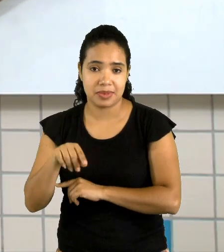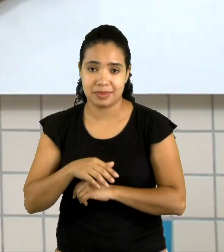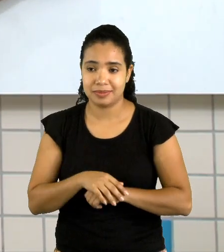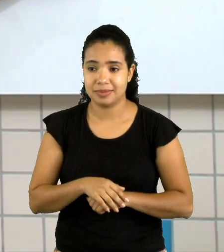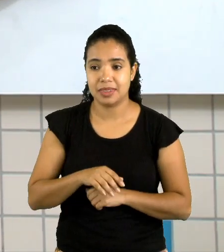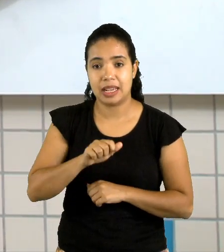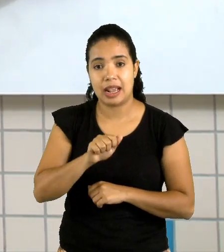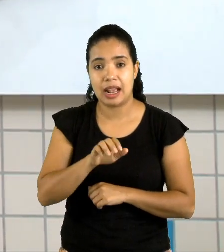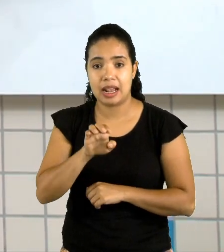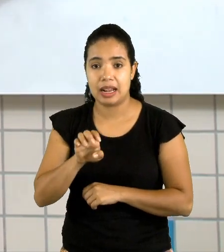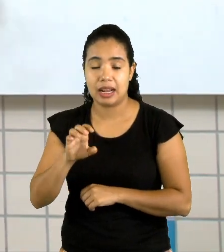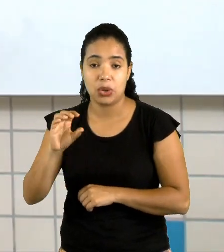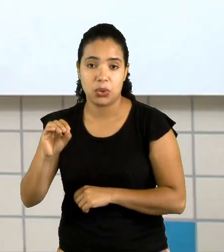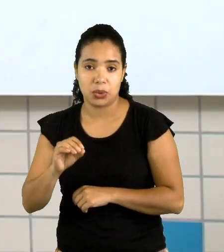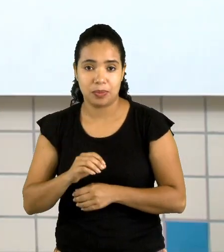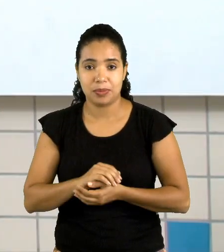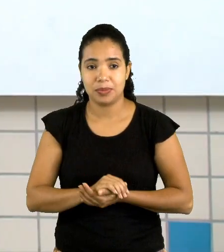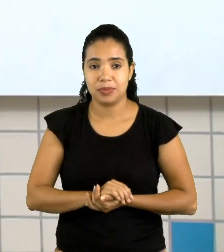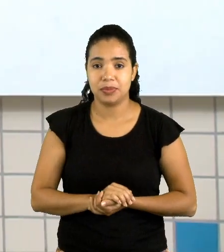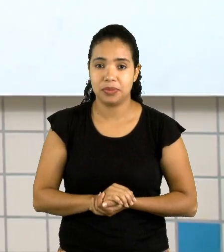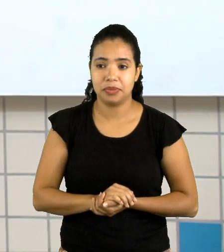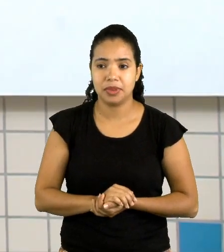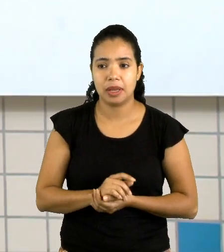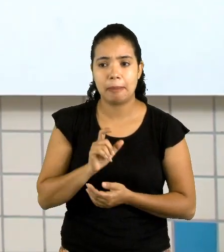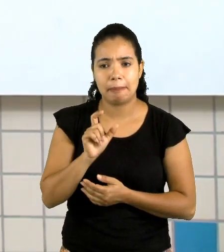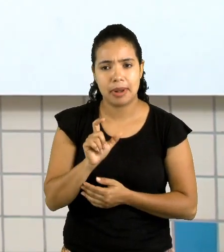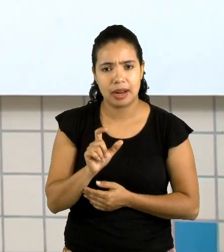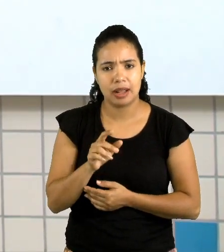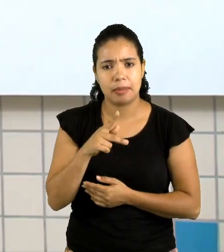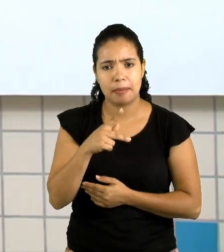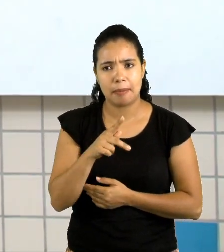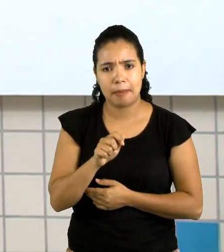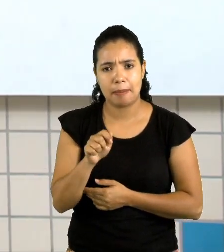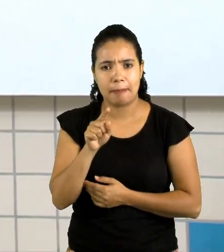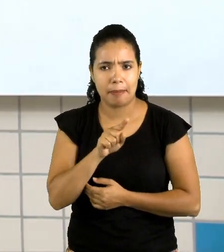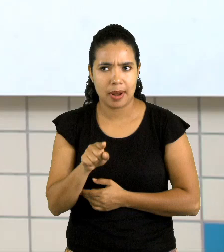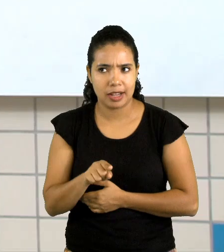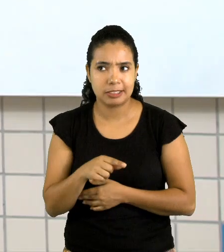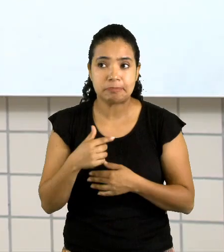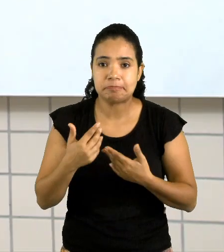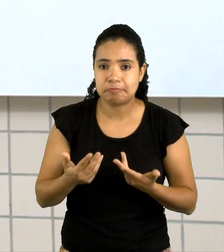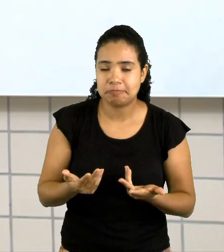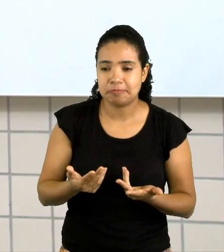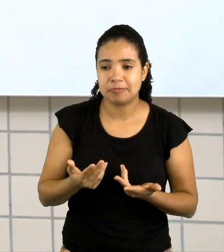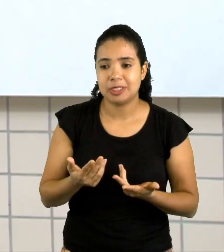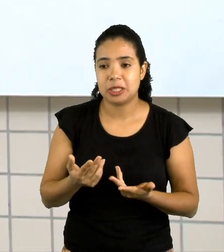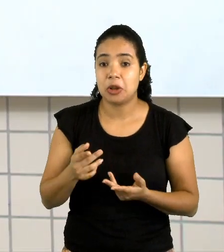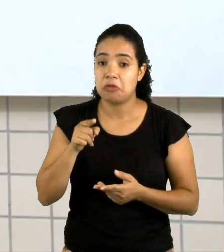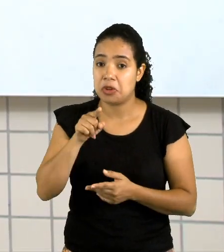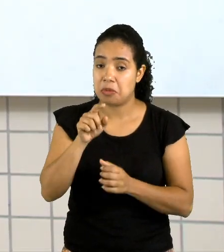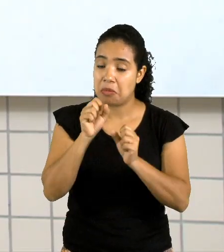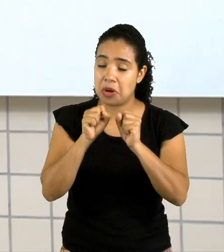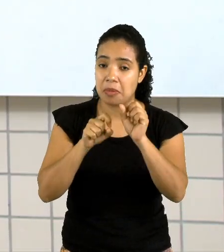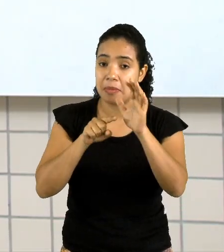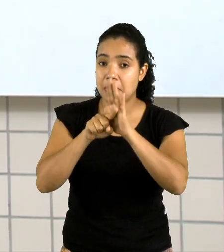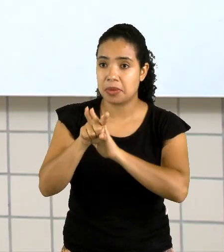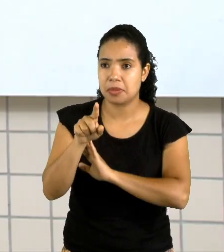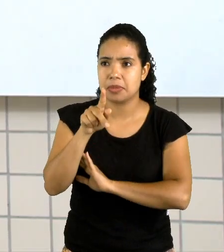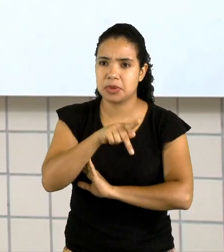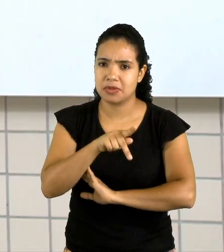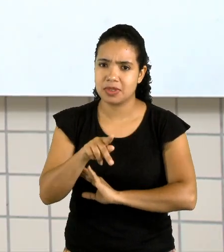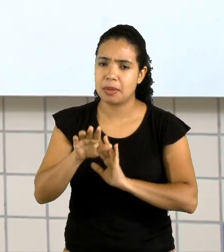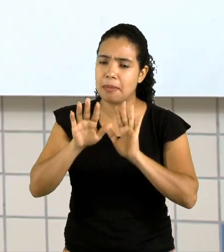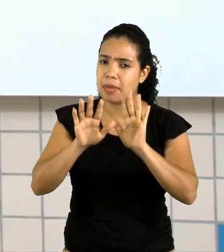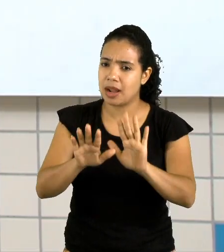O seguidos ou não de S. E a palavrinha paz, prof, aí você pode perguntar, prof,